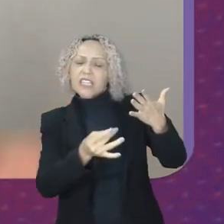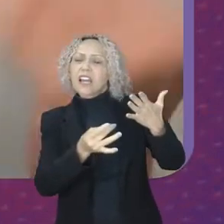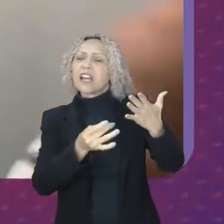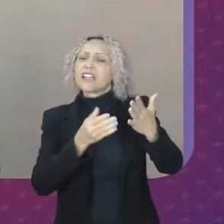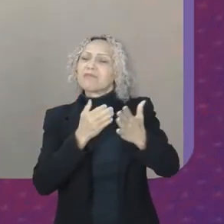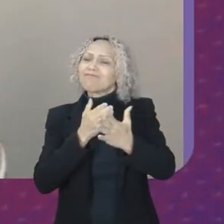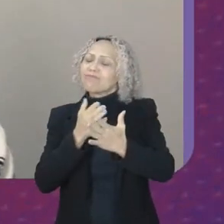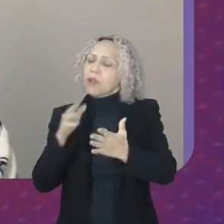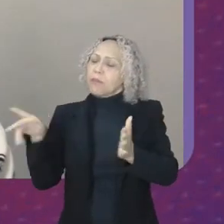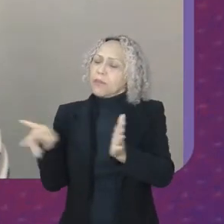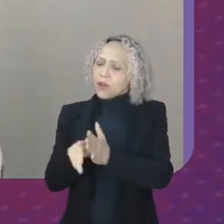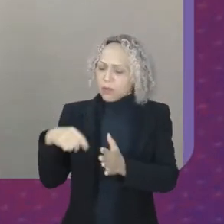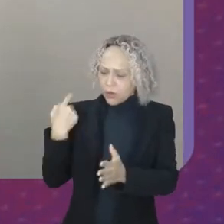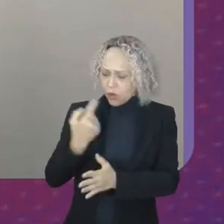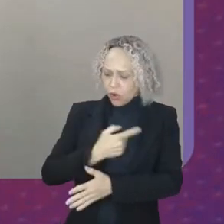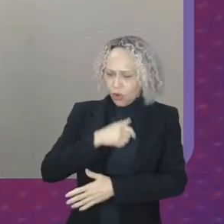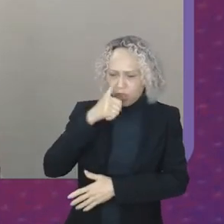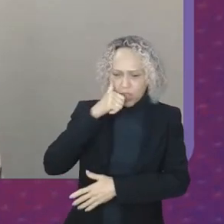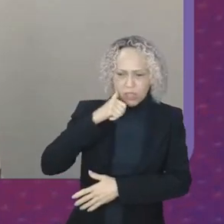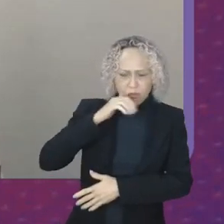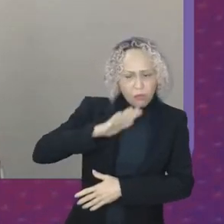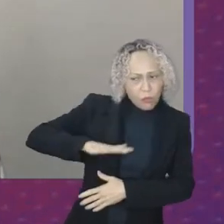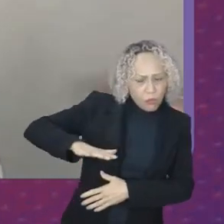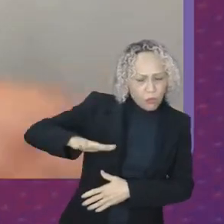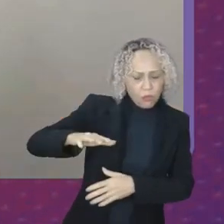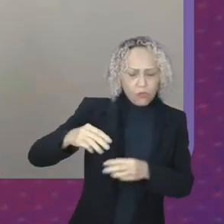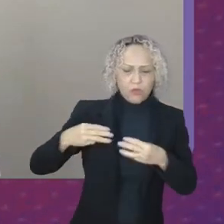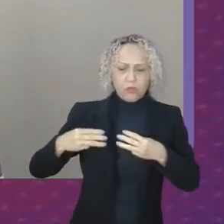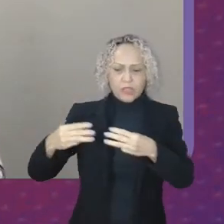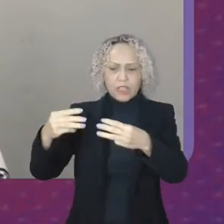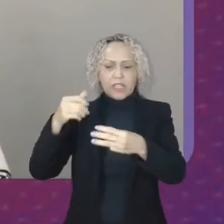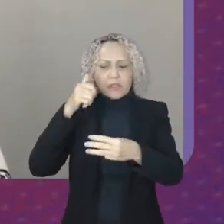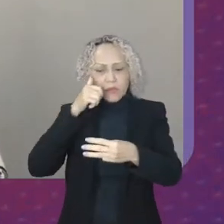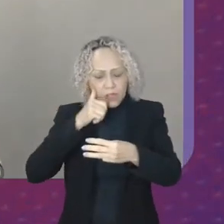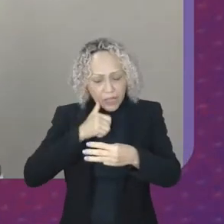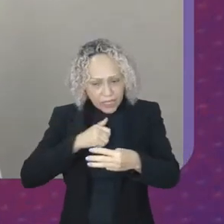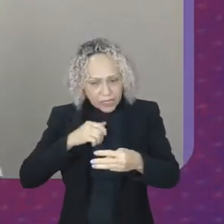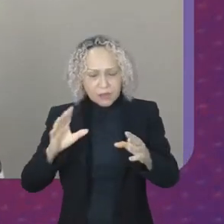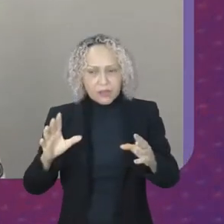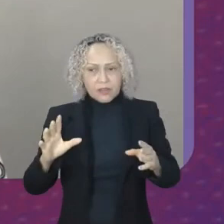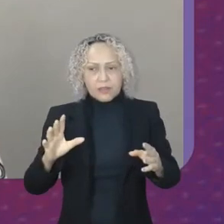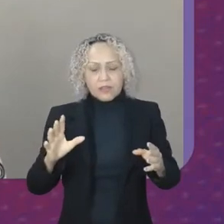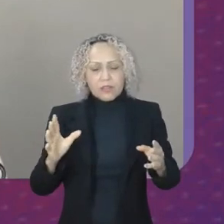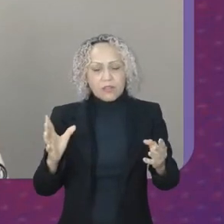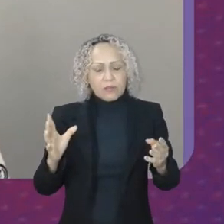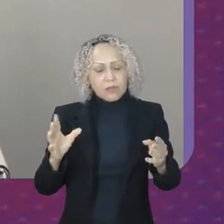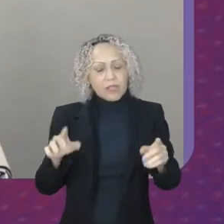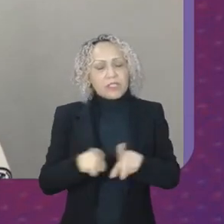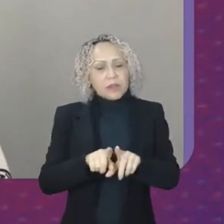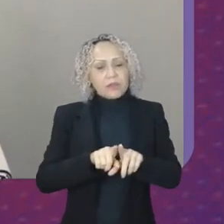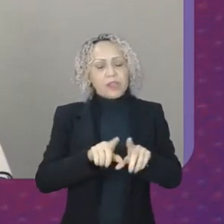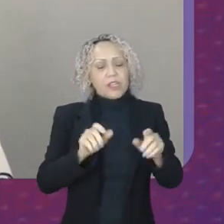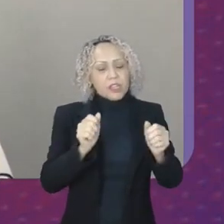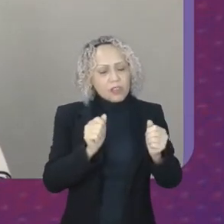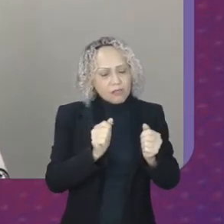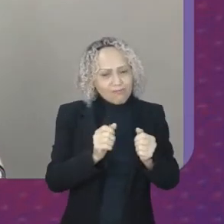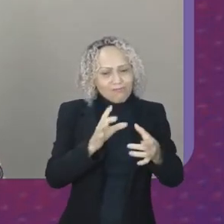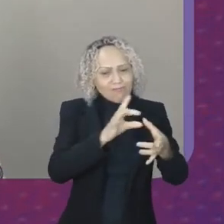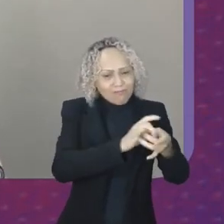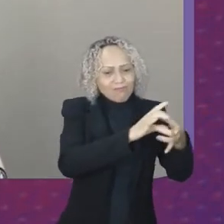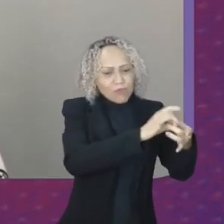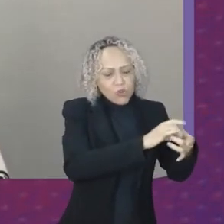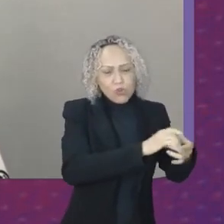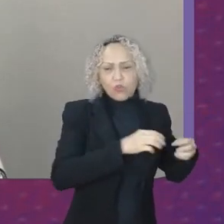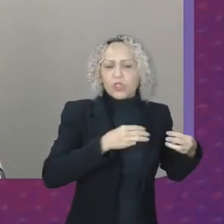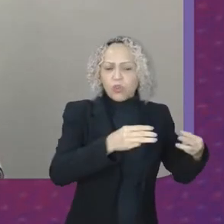nossas, somadas às dos demais ministérios, porque, como foi dito, há uma grande transversalidade